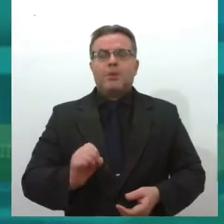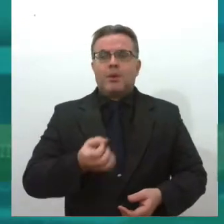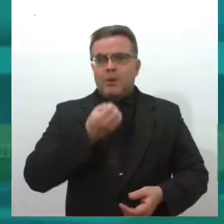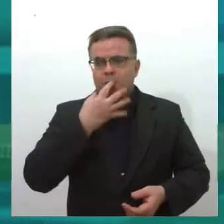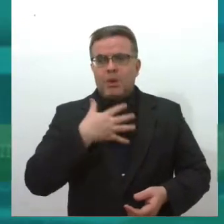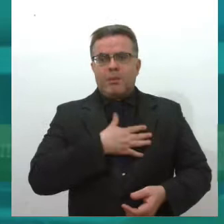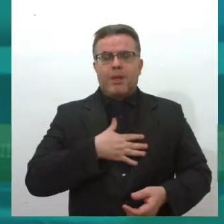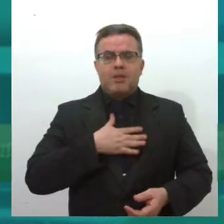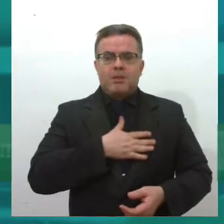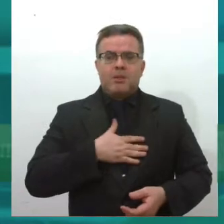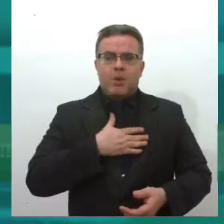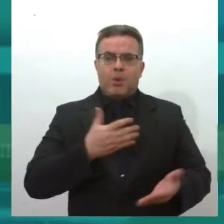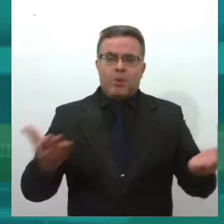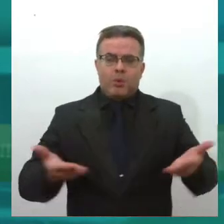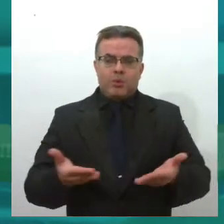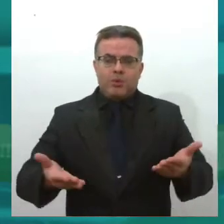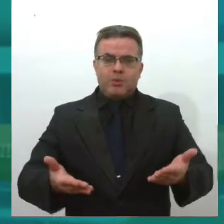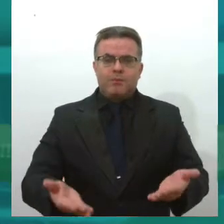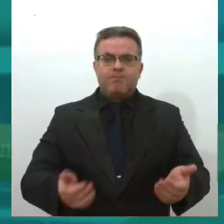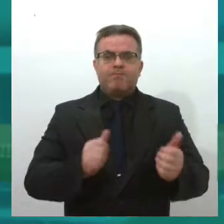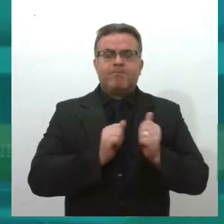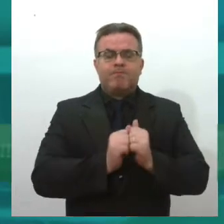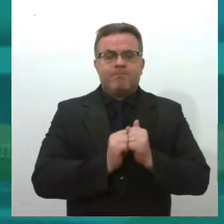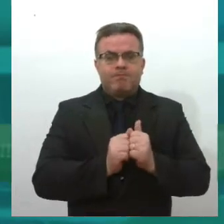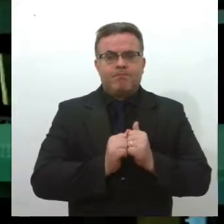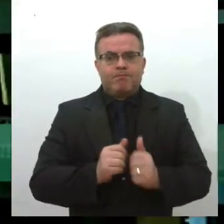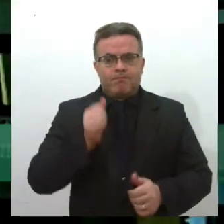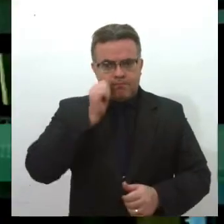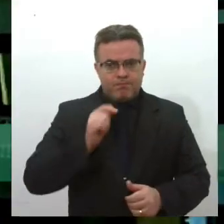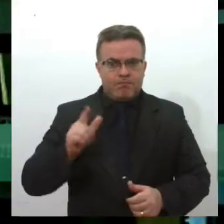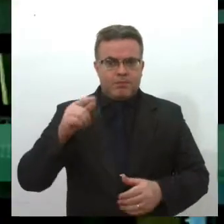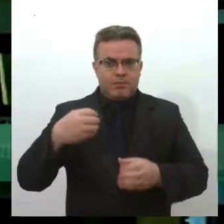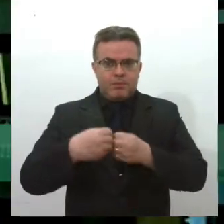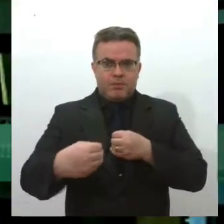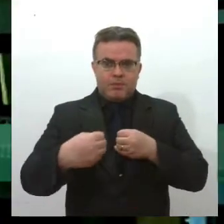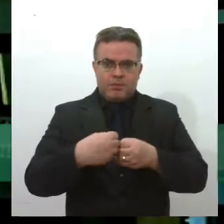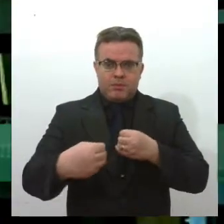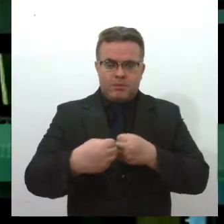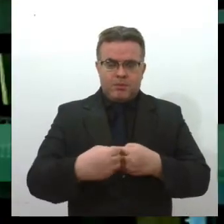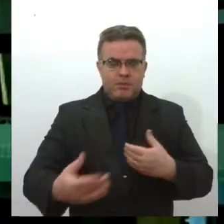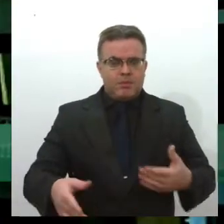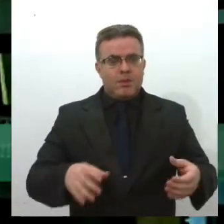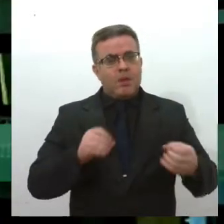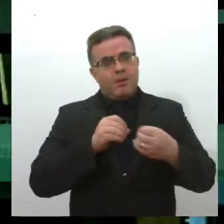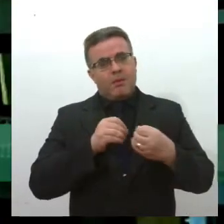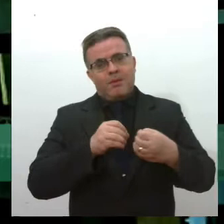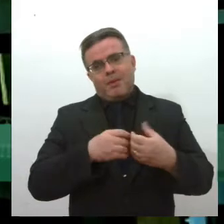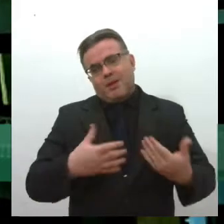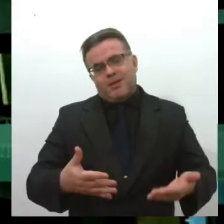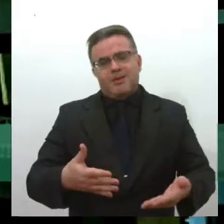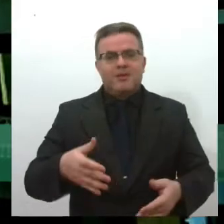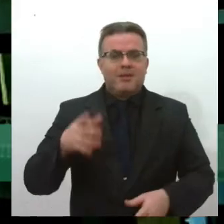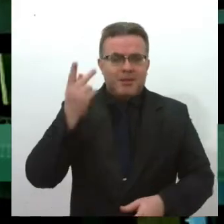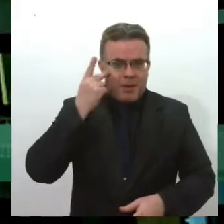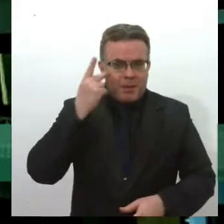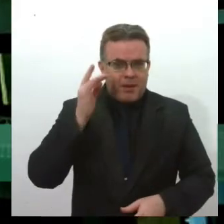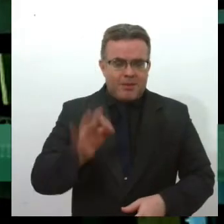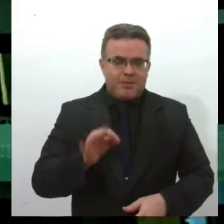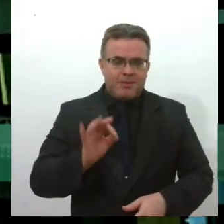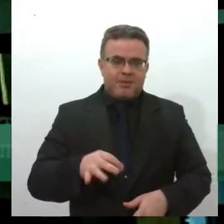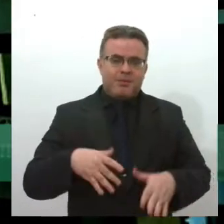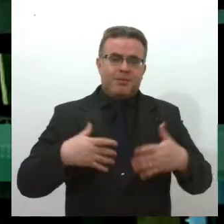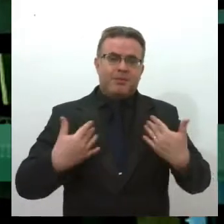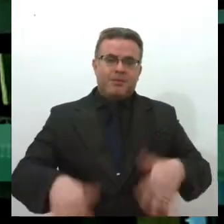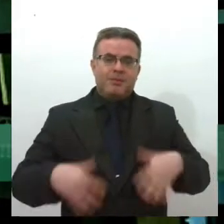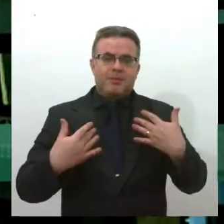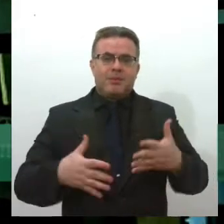hoje. Sou de Alagoas, então estado vizinho, hoje moro em São Paulo, mas é um estado vizinho, então é um prazer